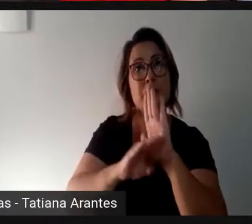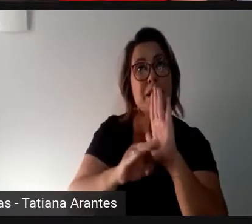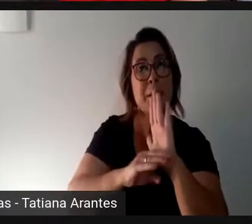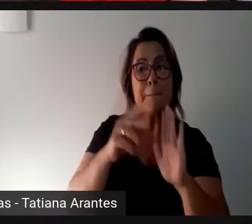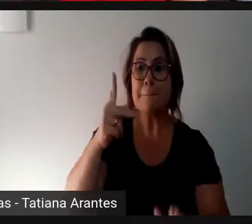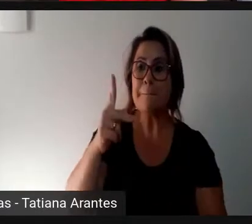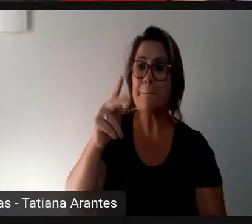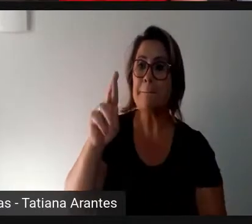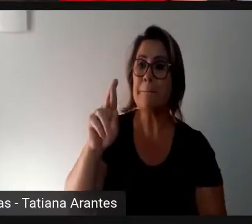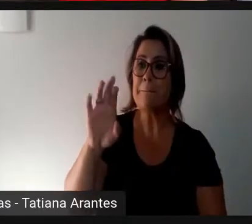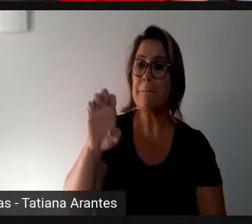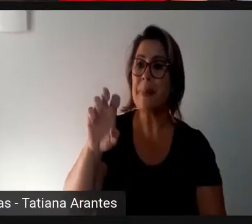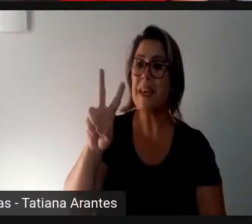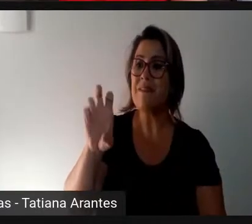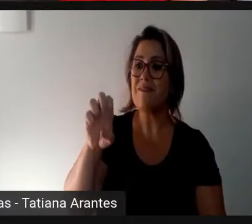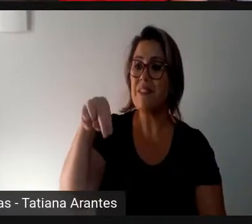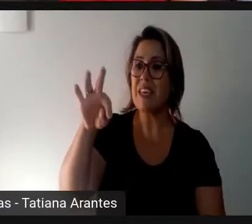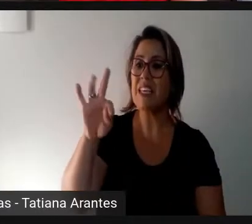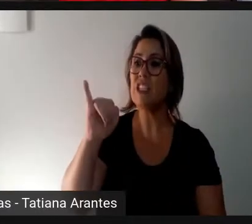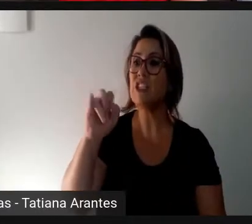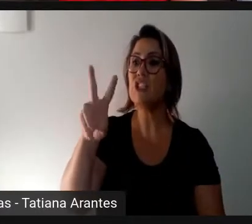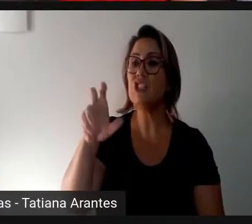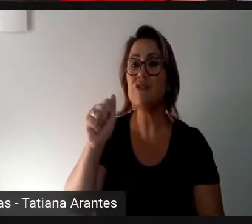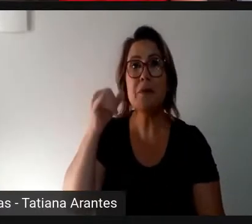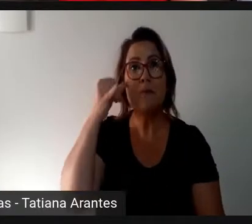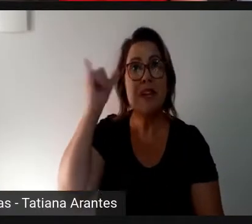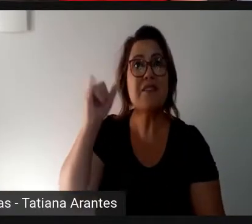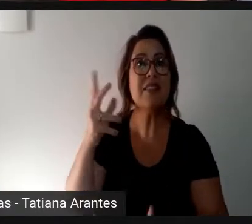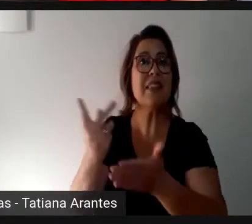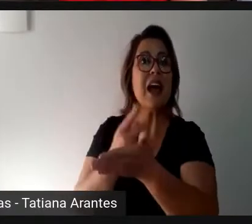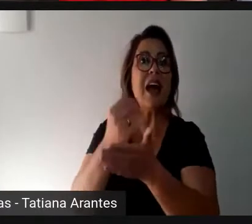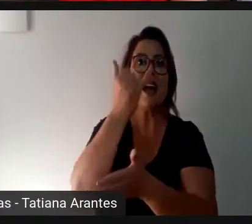ela é detectiva, eu preciso detectar